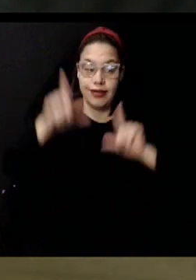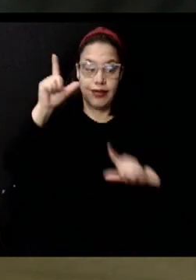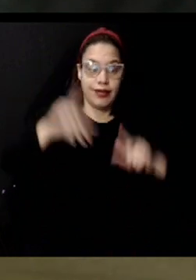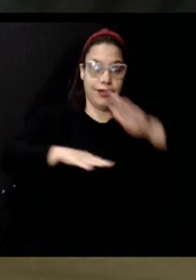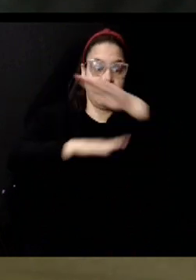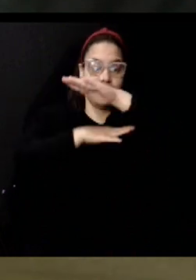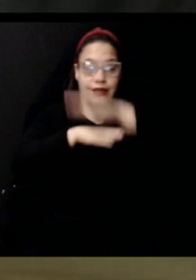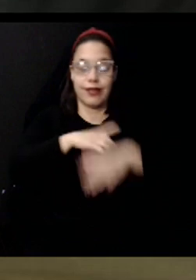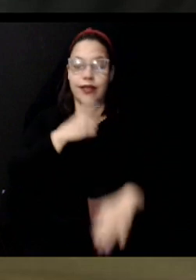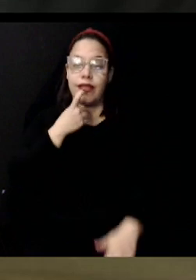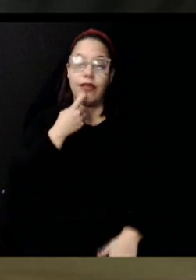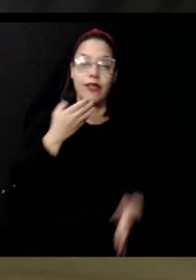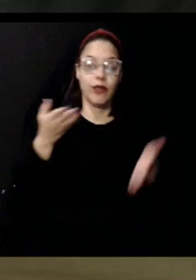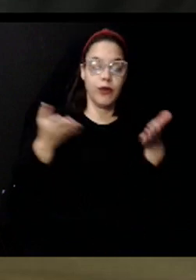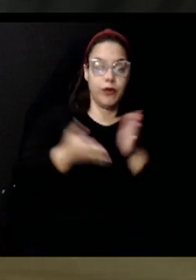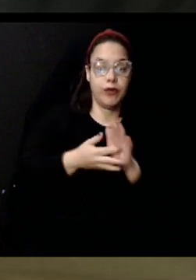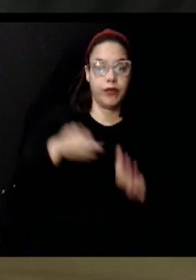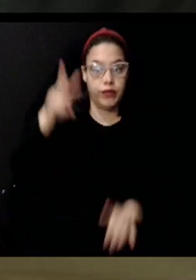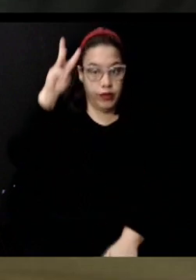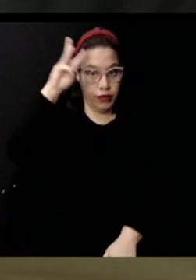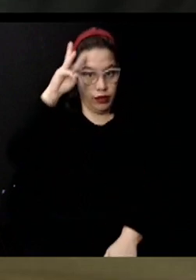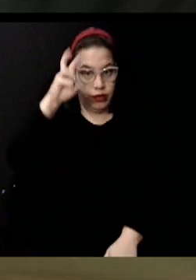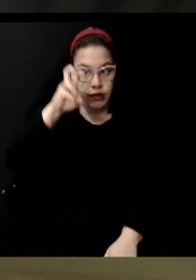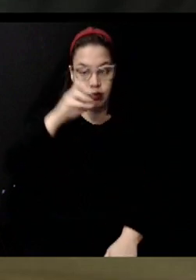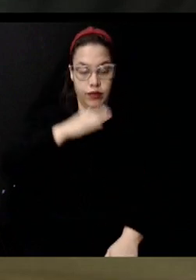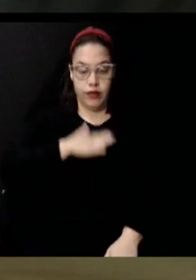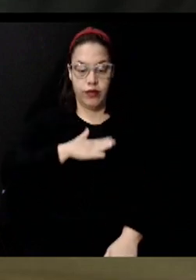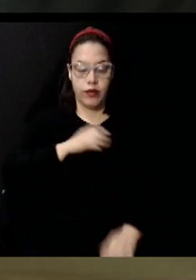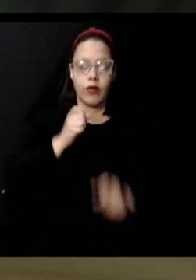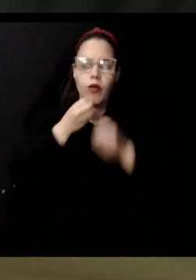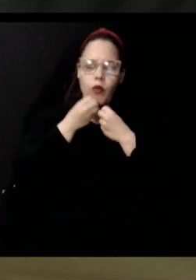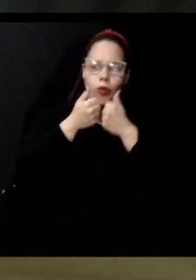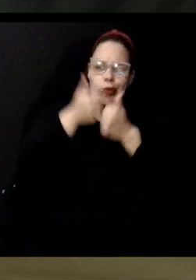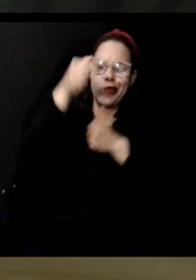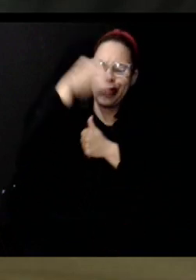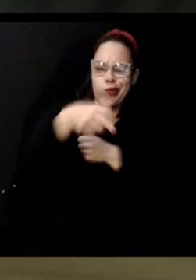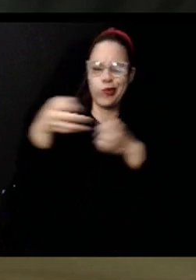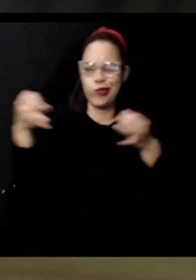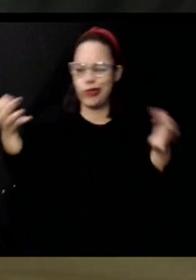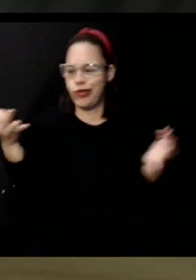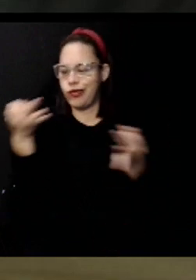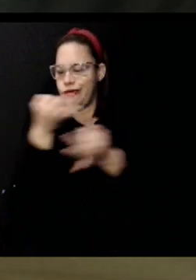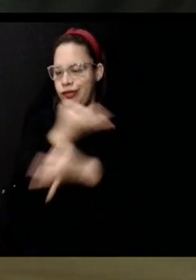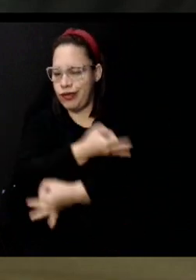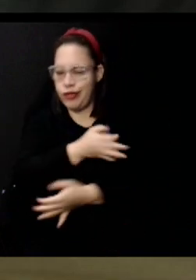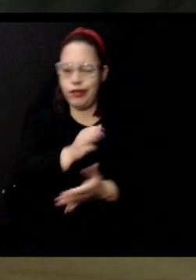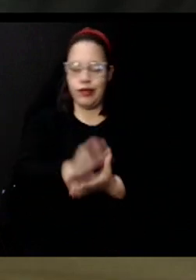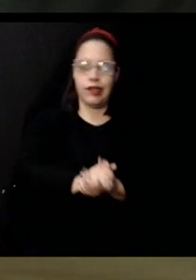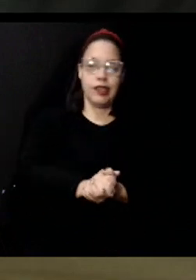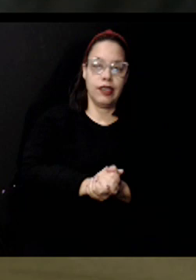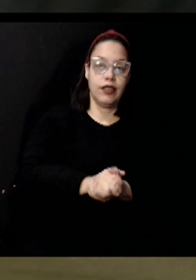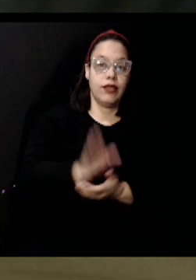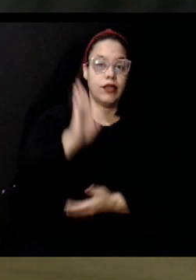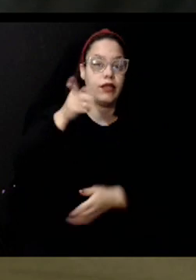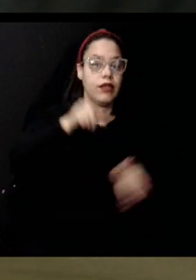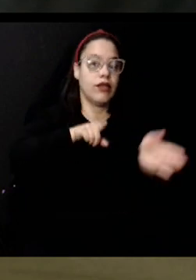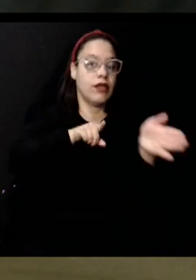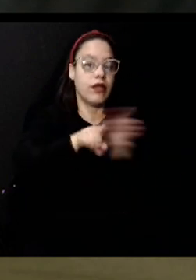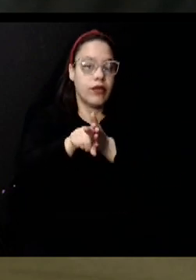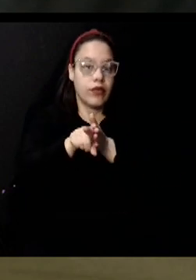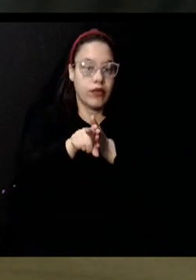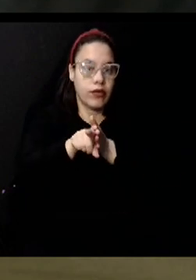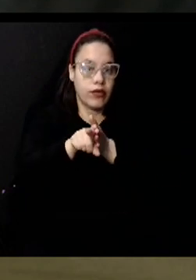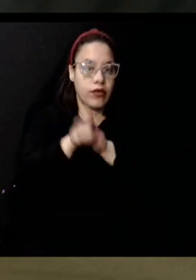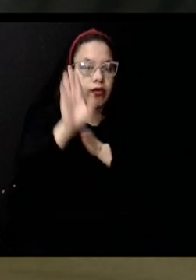Hoje é terça-feira, dia 5 de agosto. E aí, tudo bem por aí? Por aqui tudo ótimo. E eu já pergunto para você, você já se